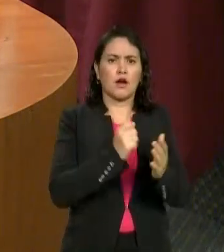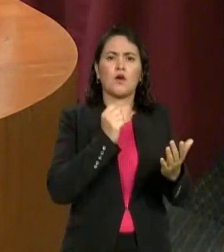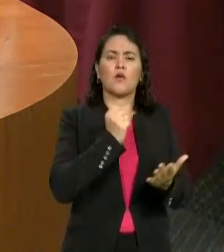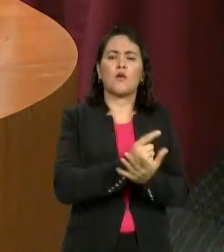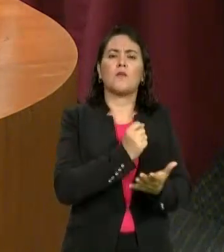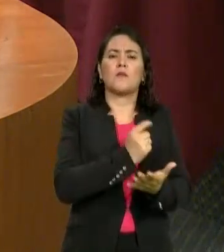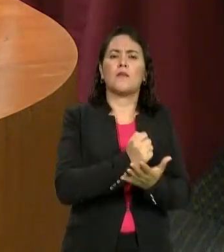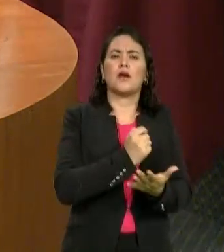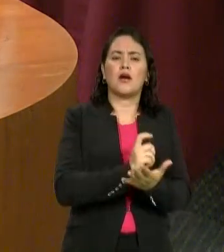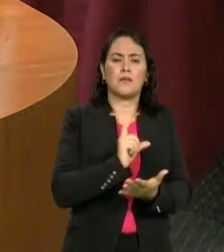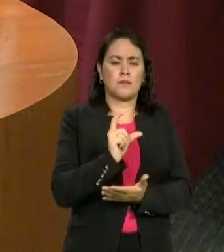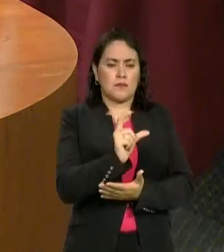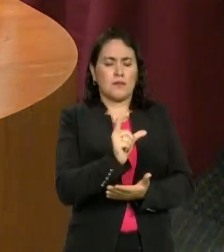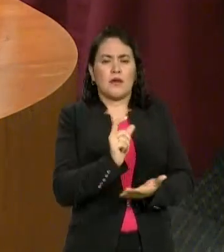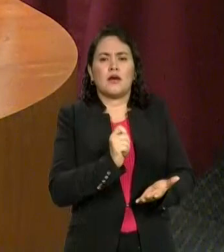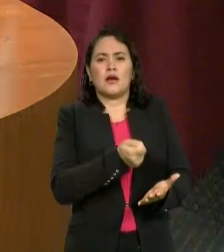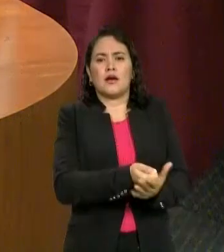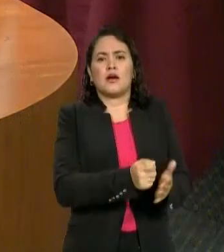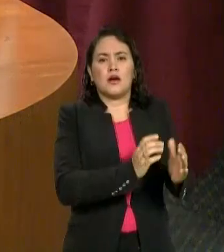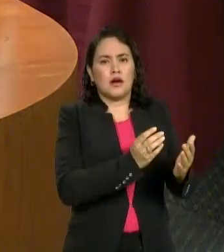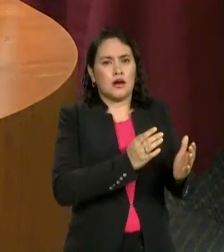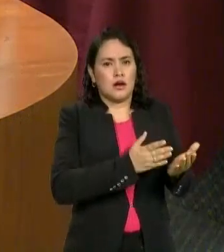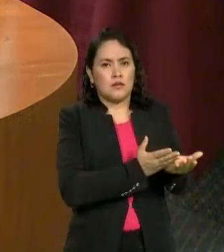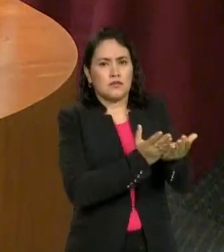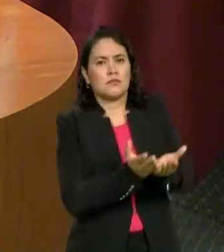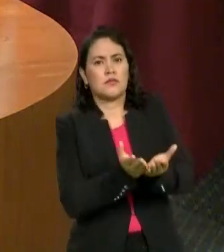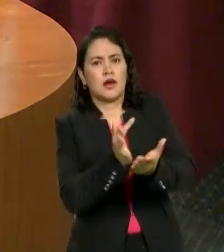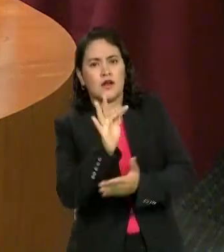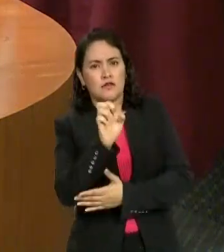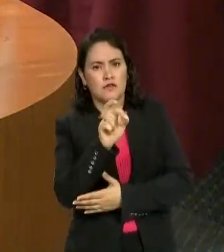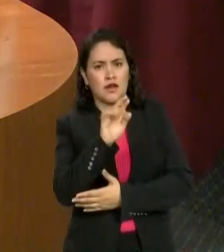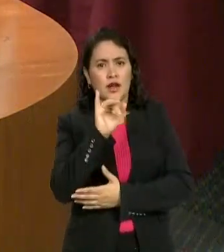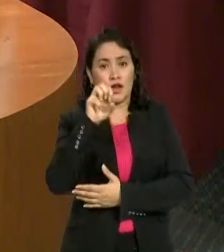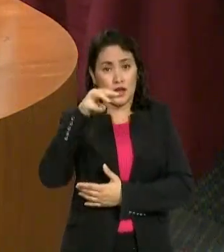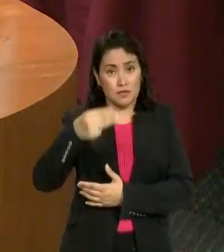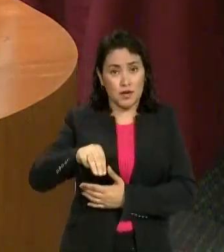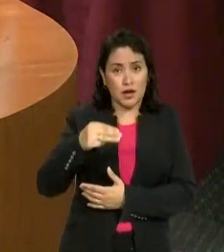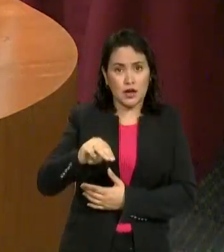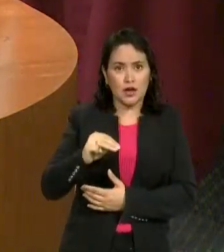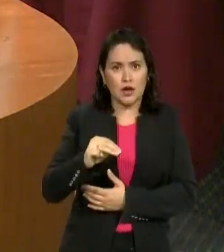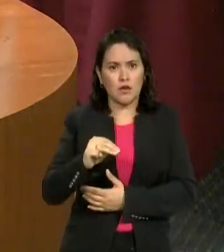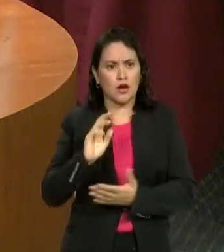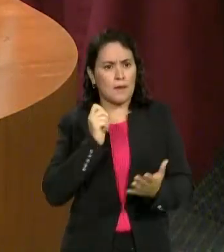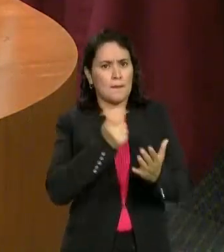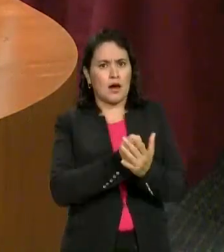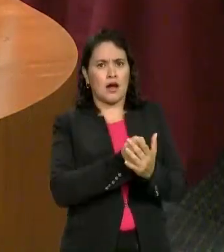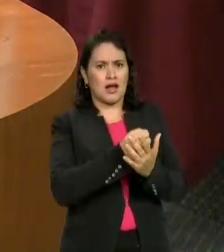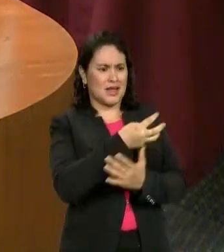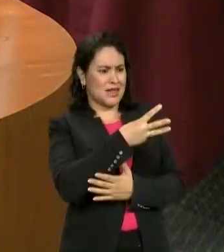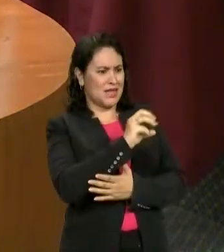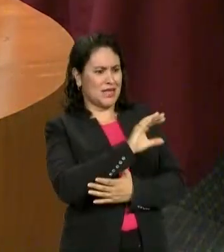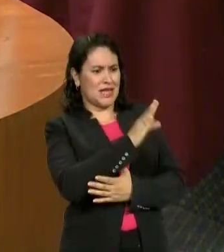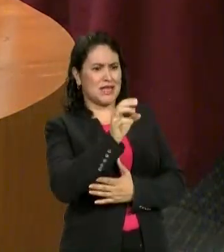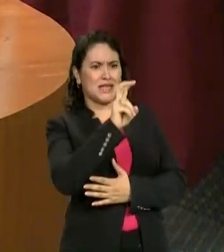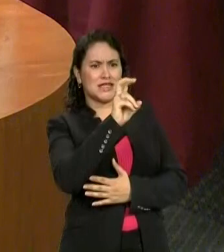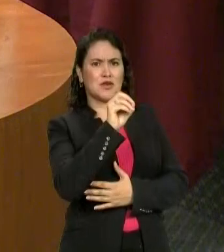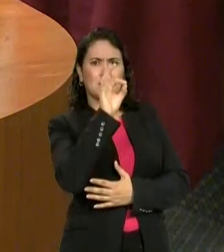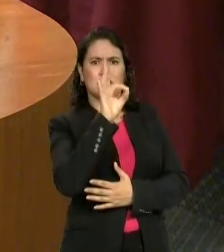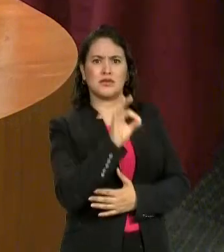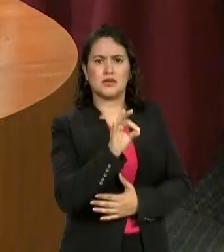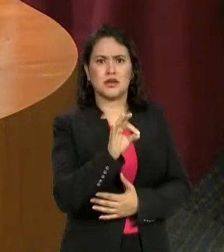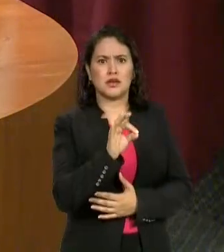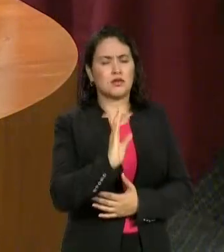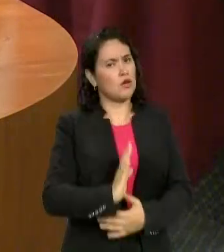realidade. Porque a estrutura que a empresa coloca é um programa no computador, que isso é baratíssimo hoje em dia,